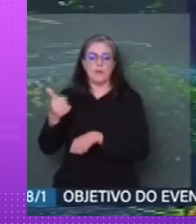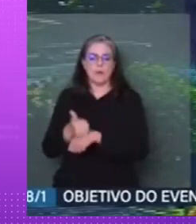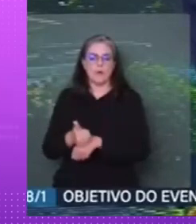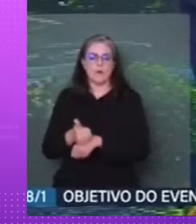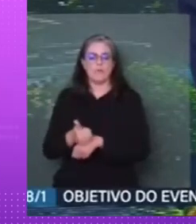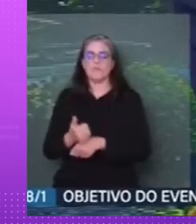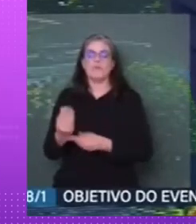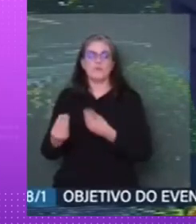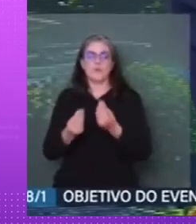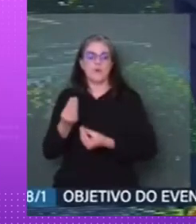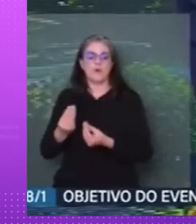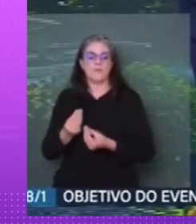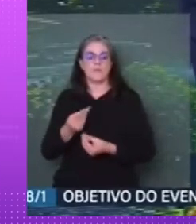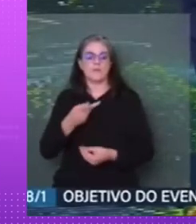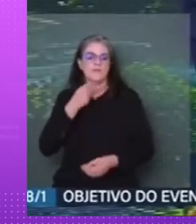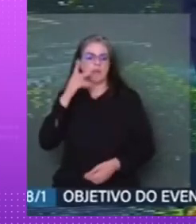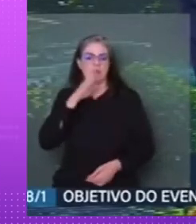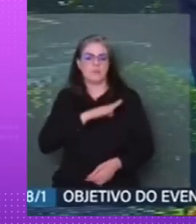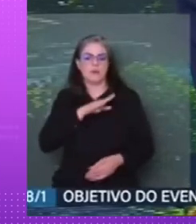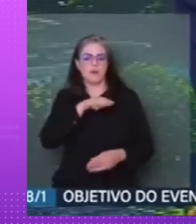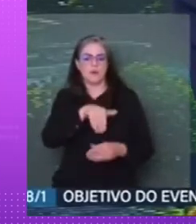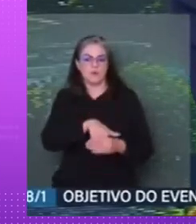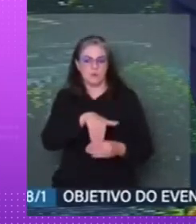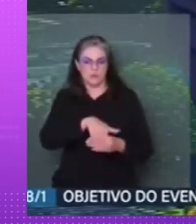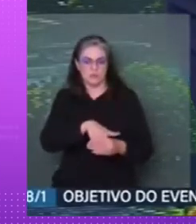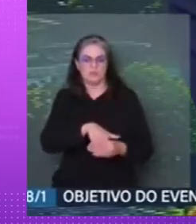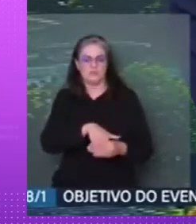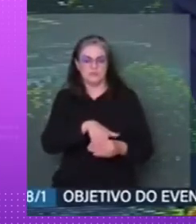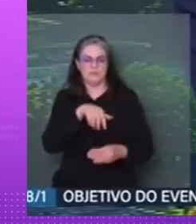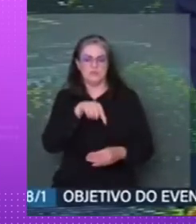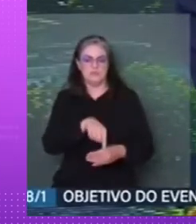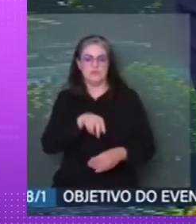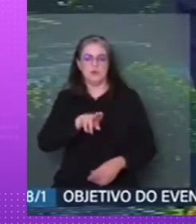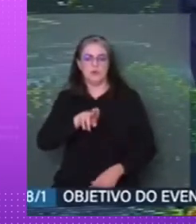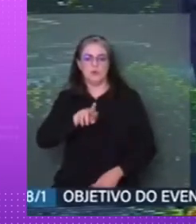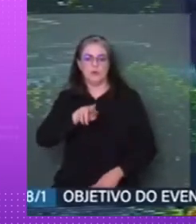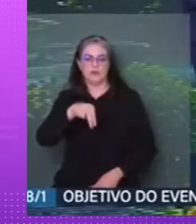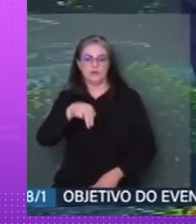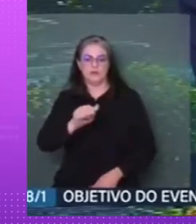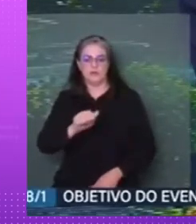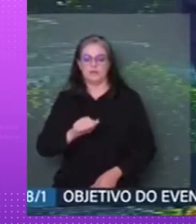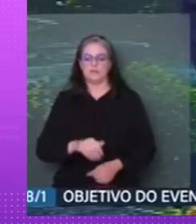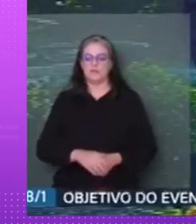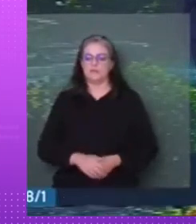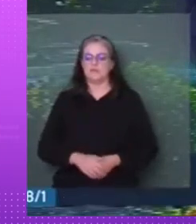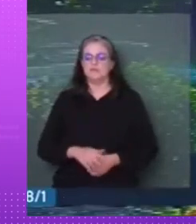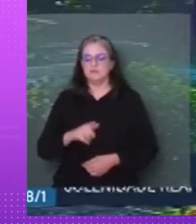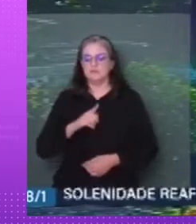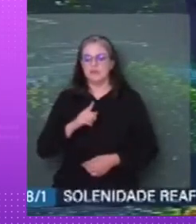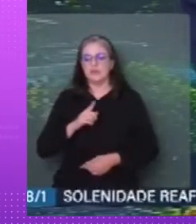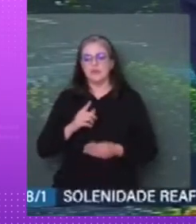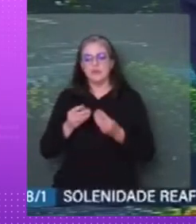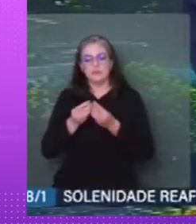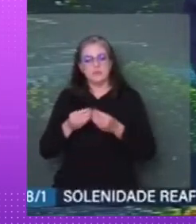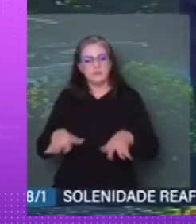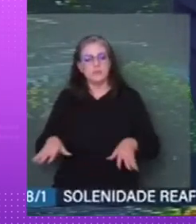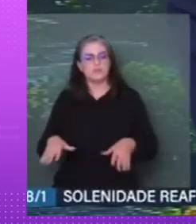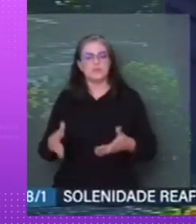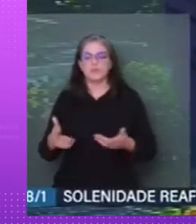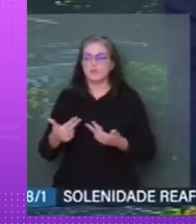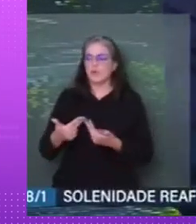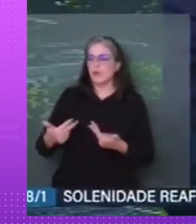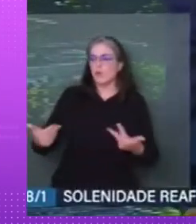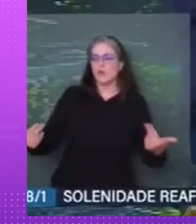CPI, mas ela não foi explicada no detalhe e ficou por isso mesmo. E ficam aí os atos e ficam as